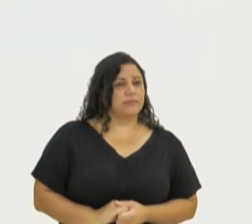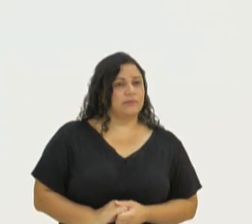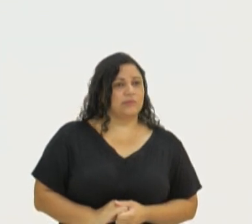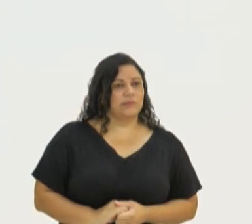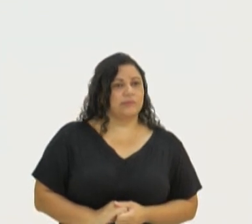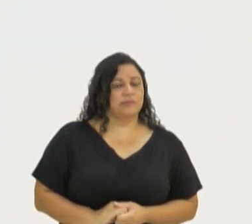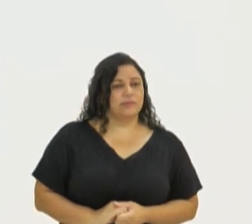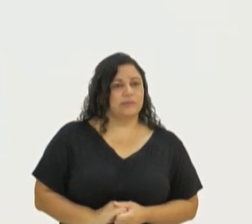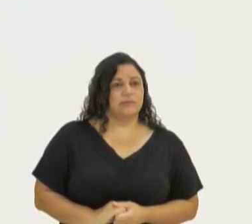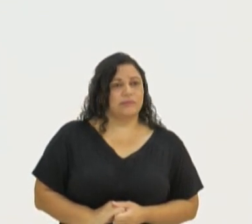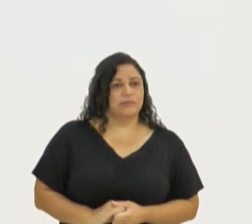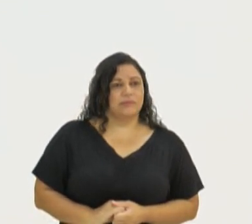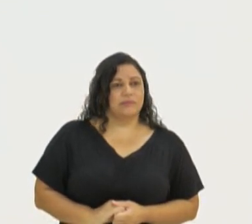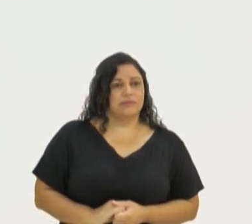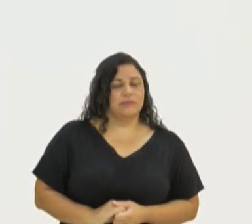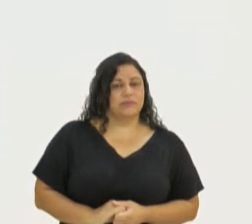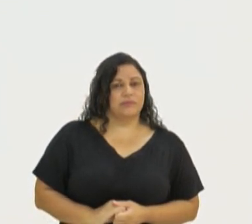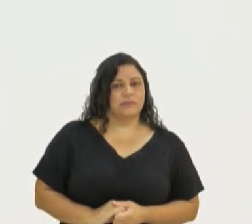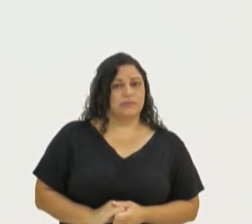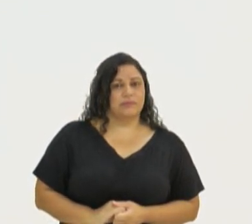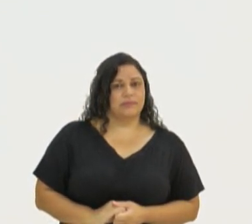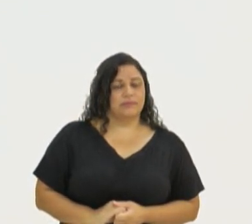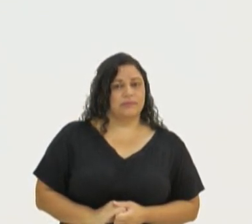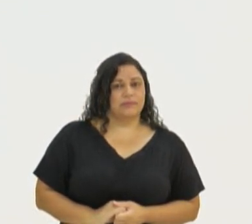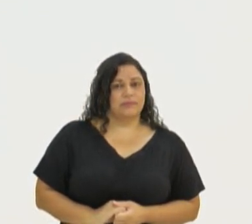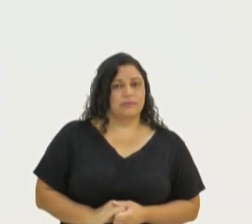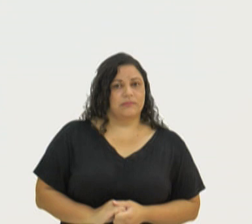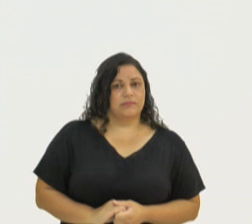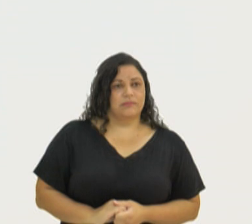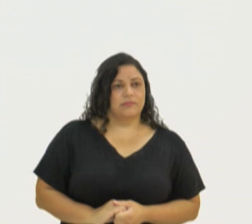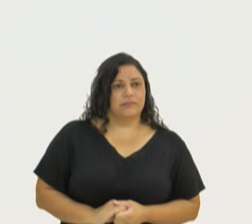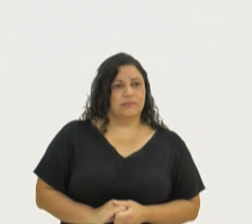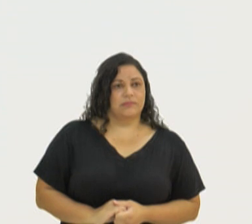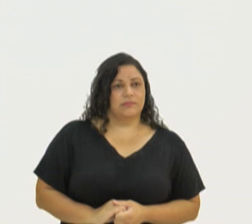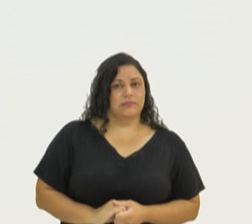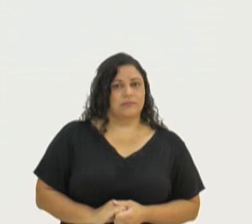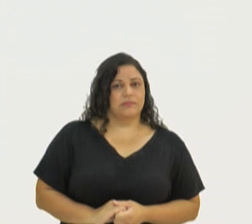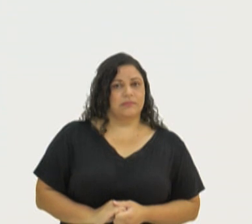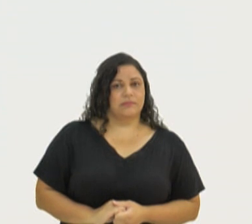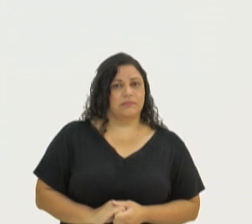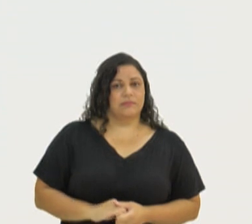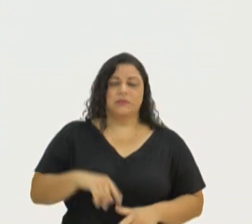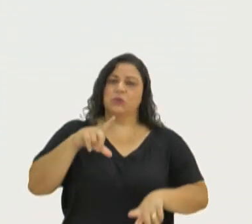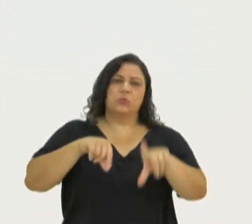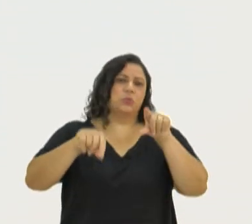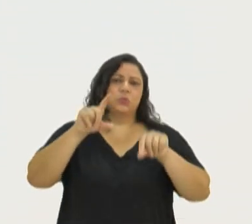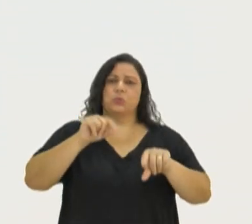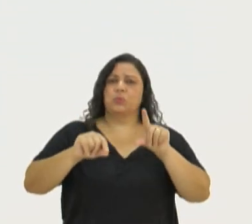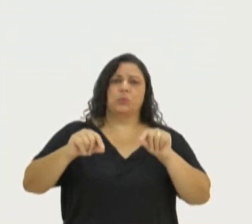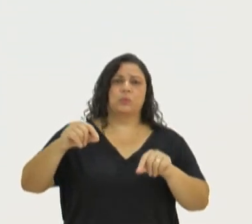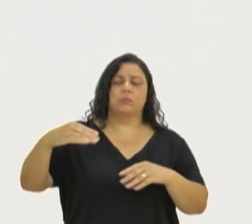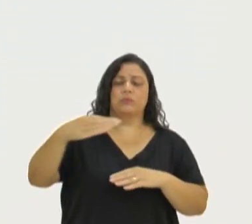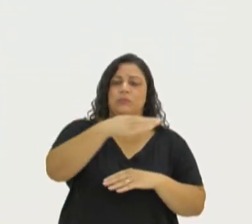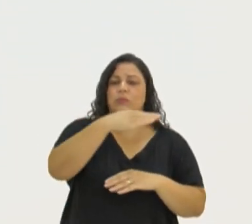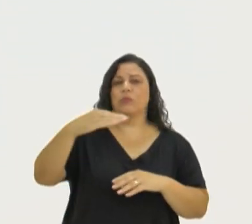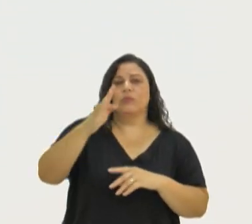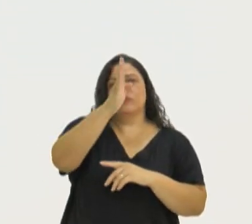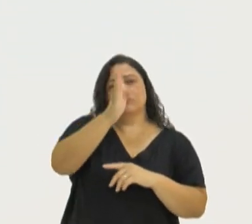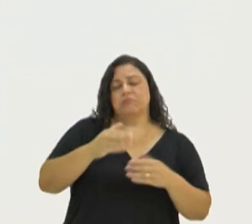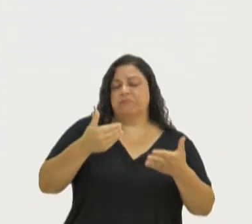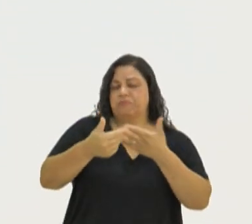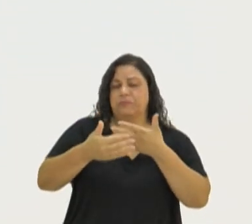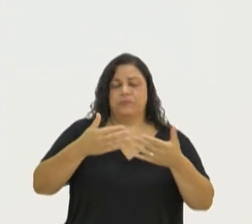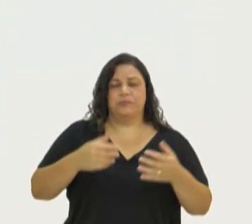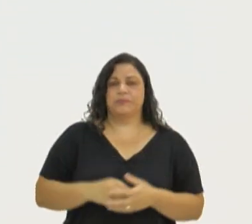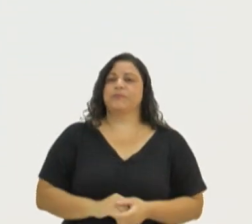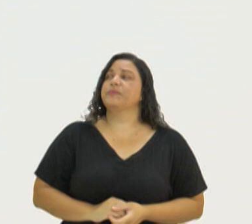objetivo. Muito bem, olha só. Então eu posso escolher qual a direção que eu quero ir. Agora vamos para a